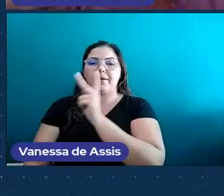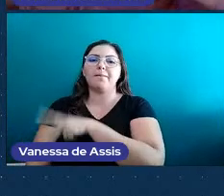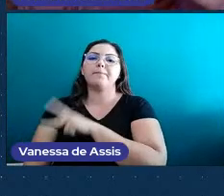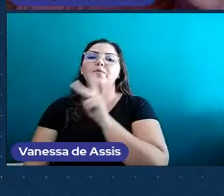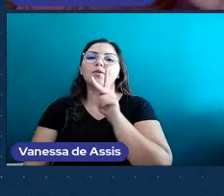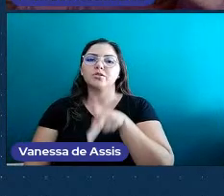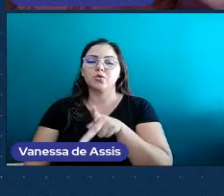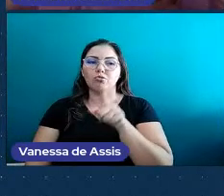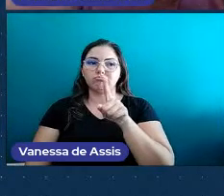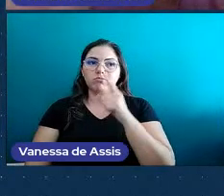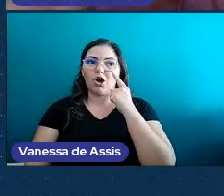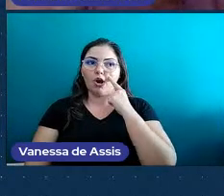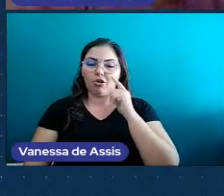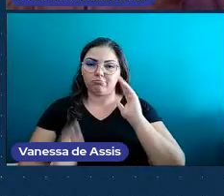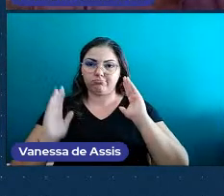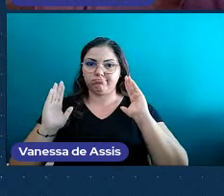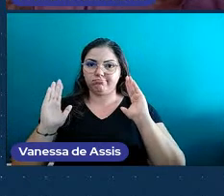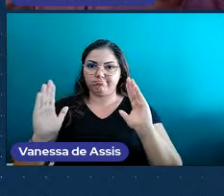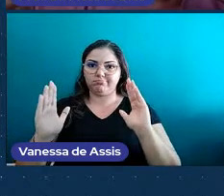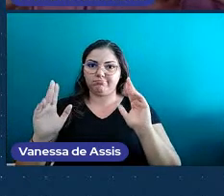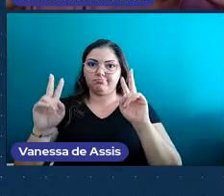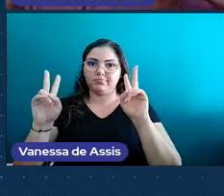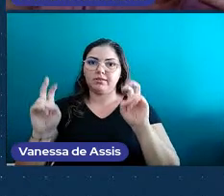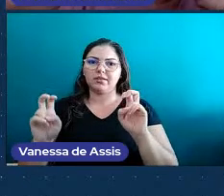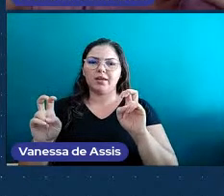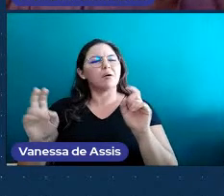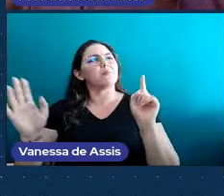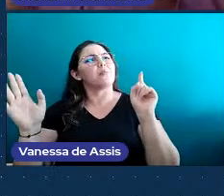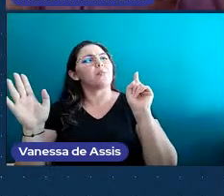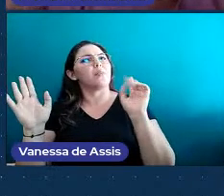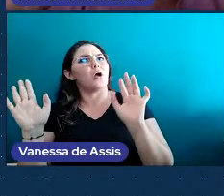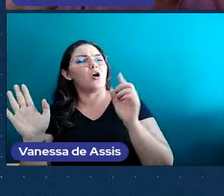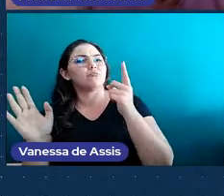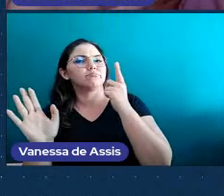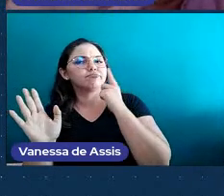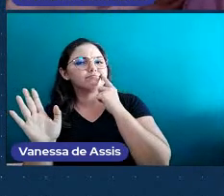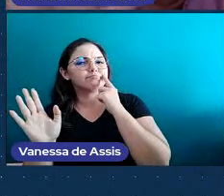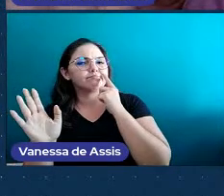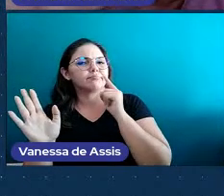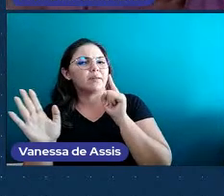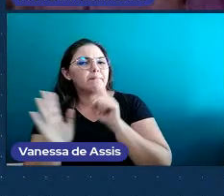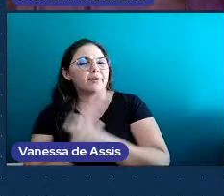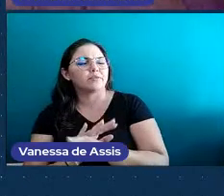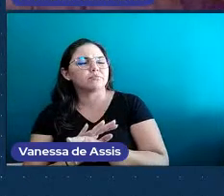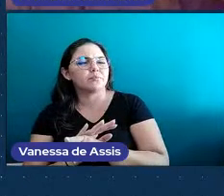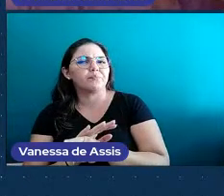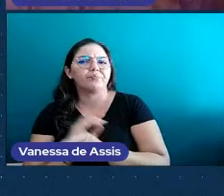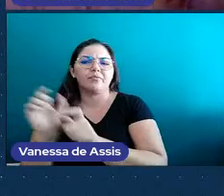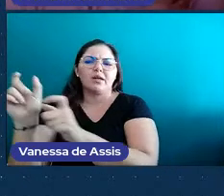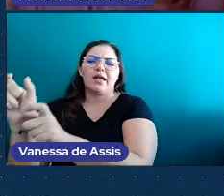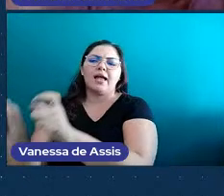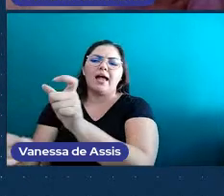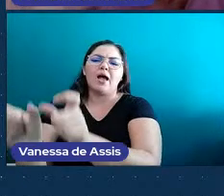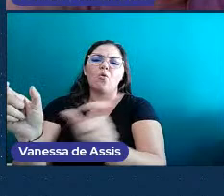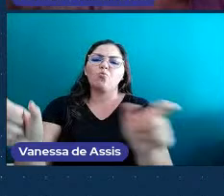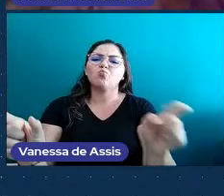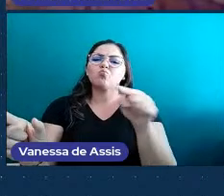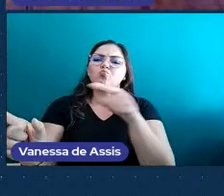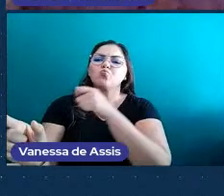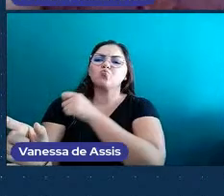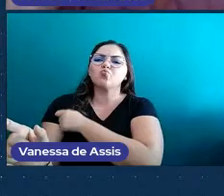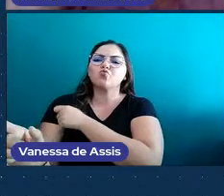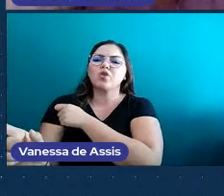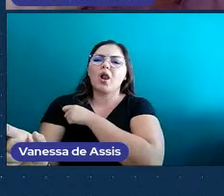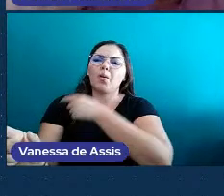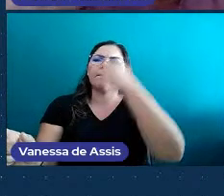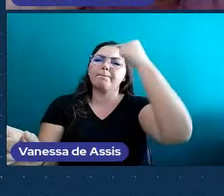de uma certa maneira, perguntando assim, ó, como é que os estudantes pensam o trabalho dos professores? Qual é o pensamento que eles